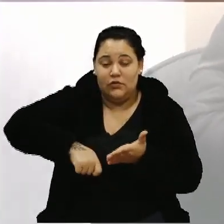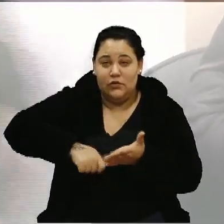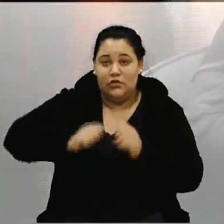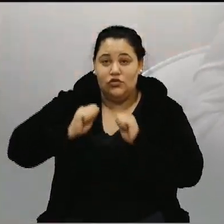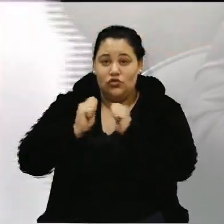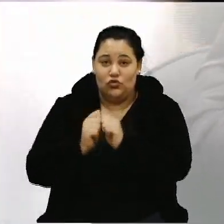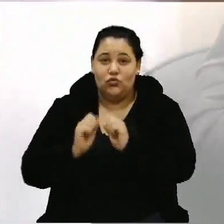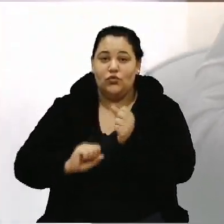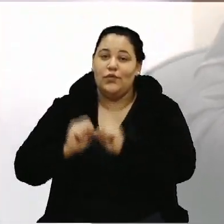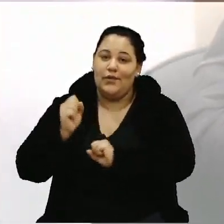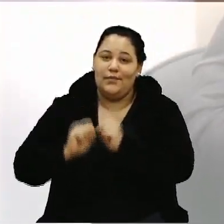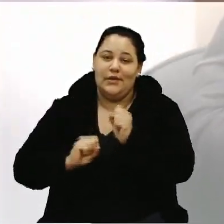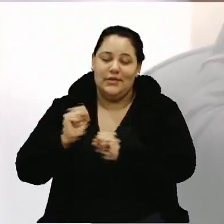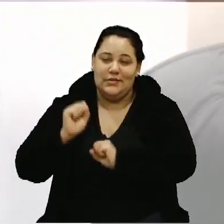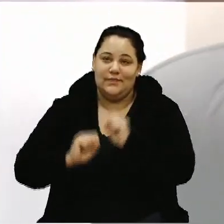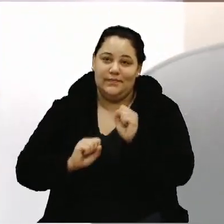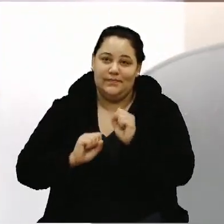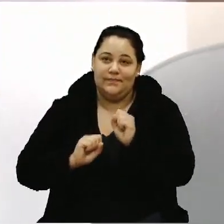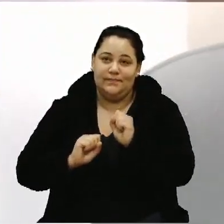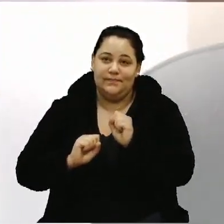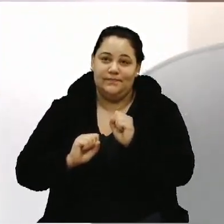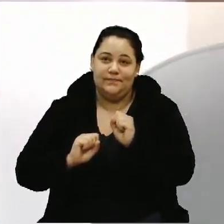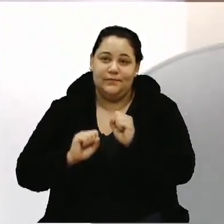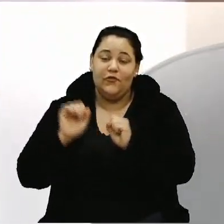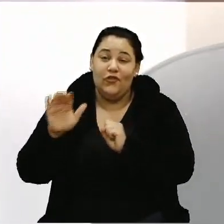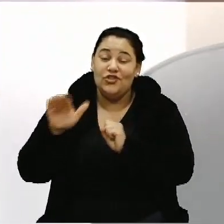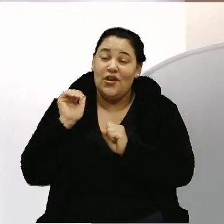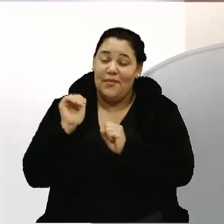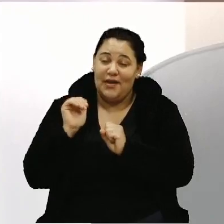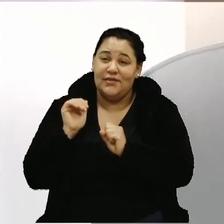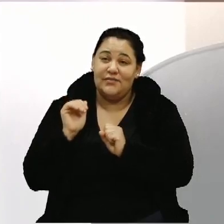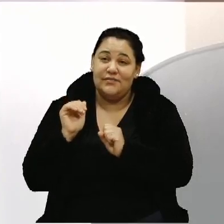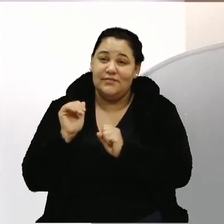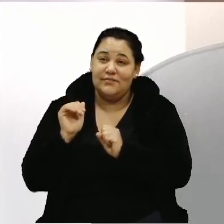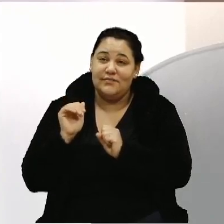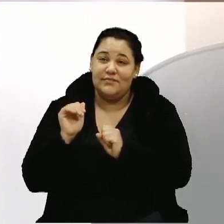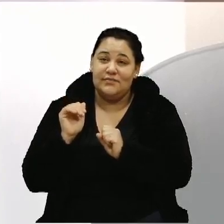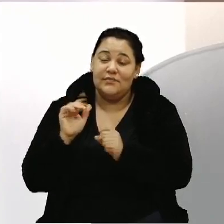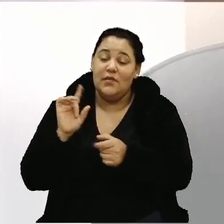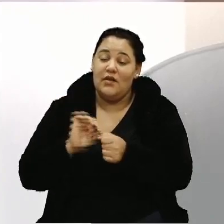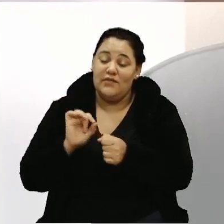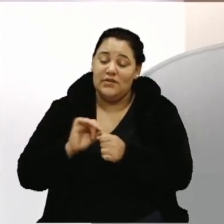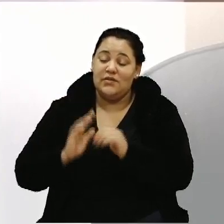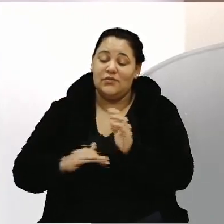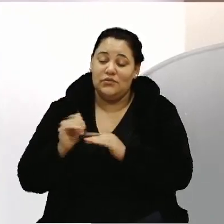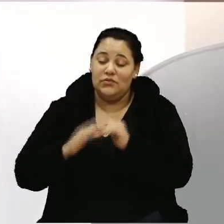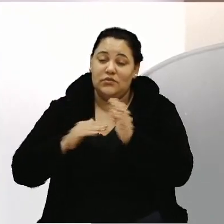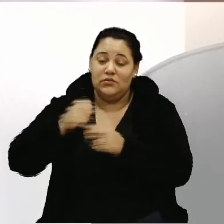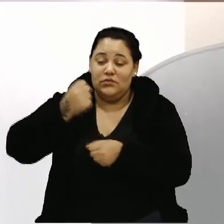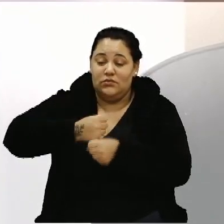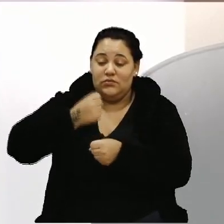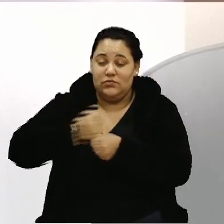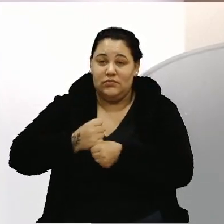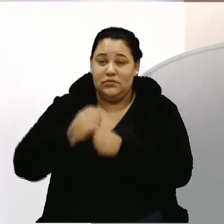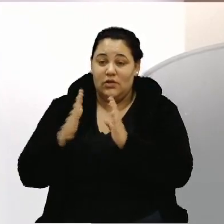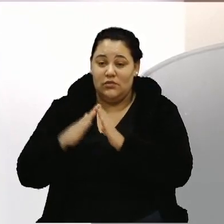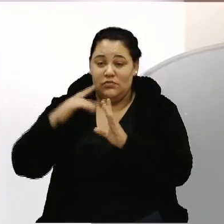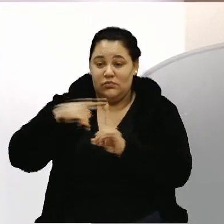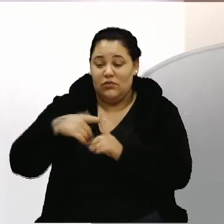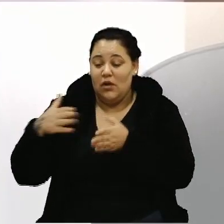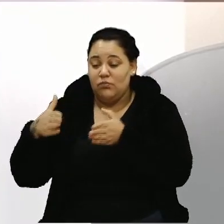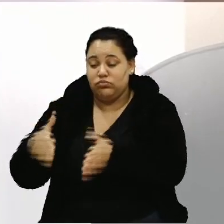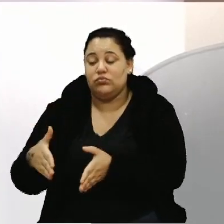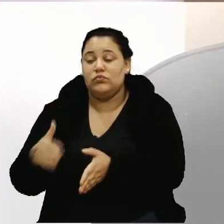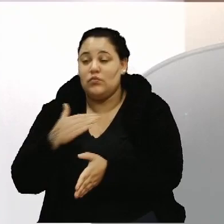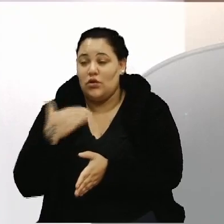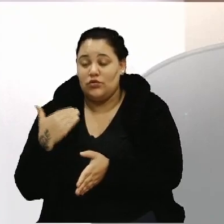empresa que foi designada para construir a Capela Mortuária do Vila IP.